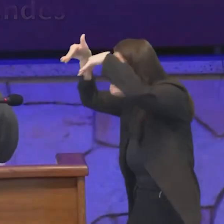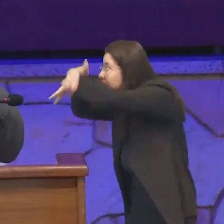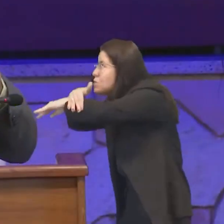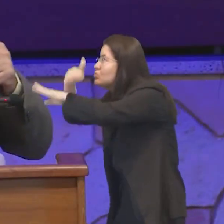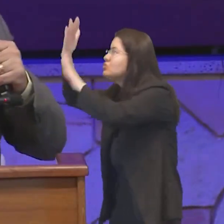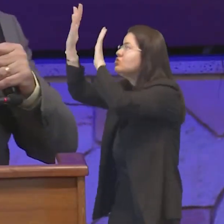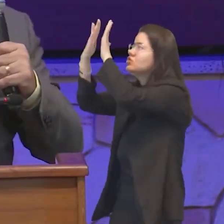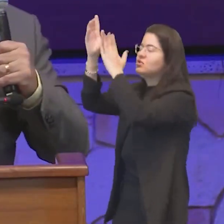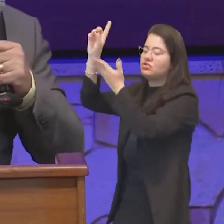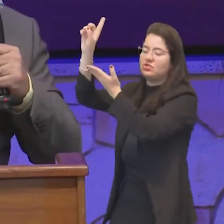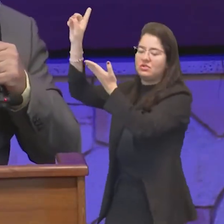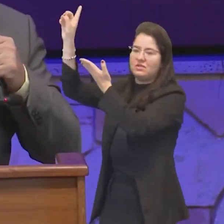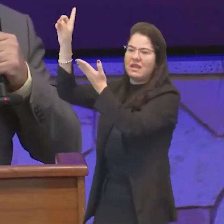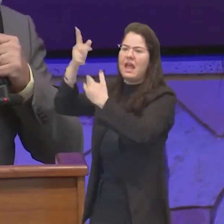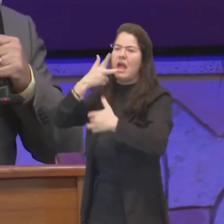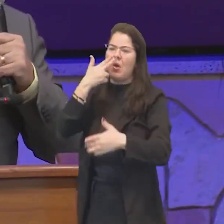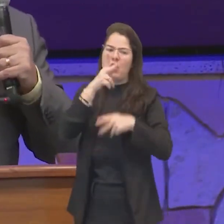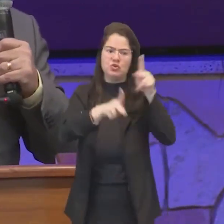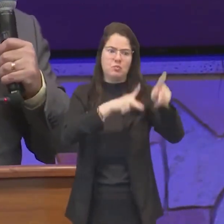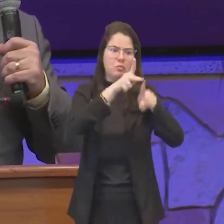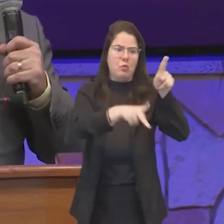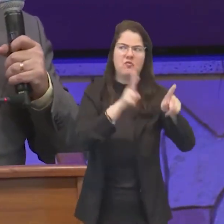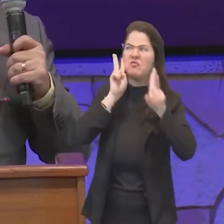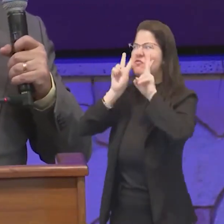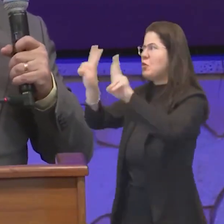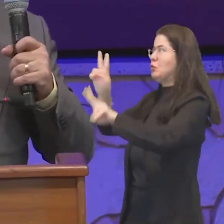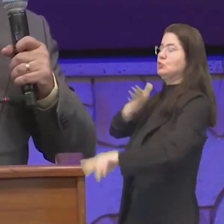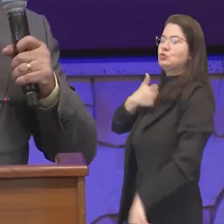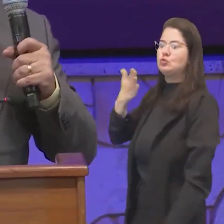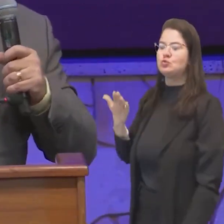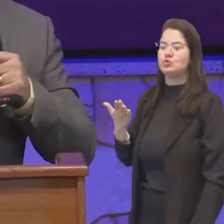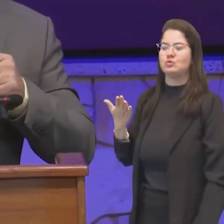acho que eles devem ter levado um susto com isso aqui.